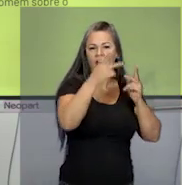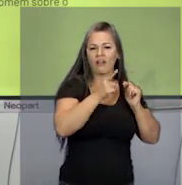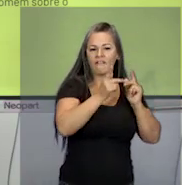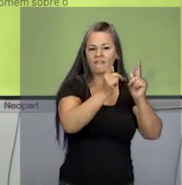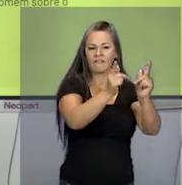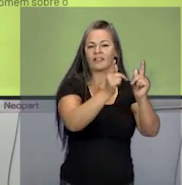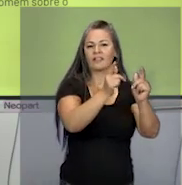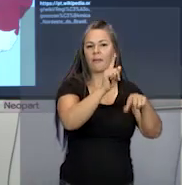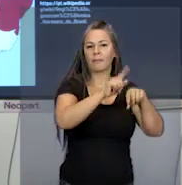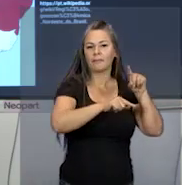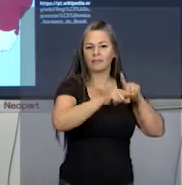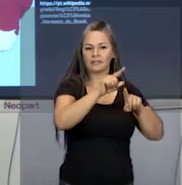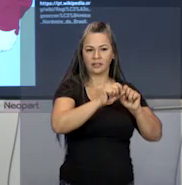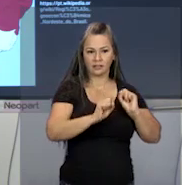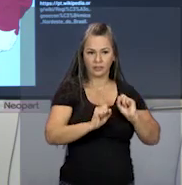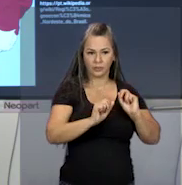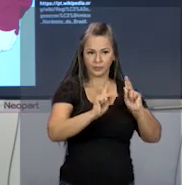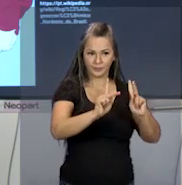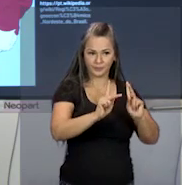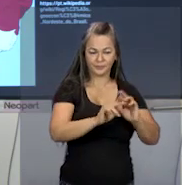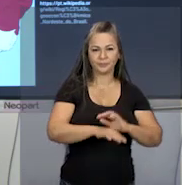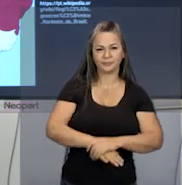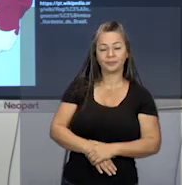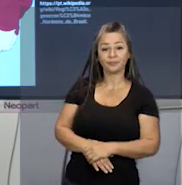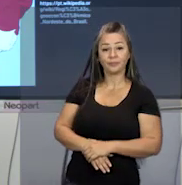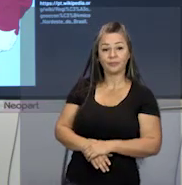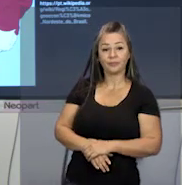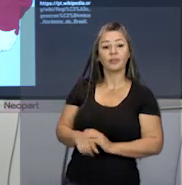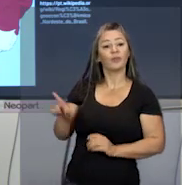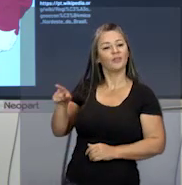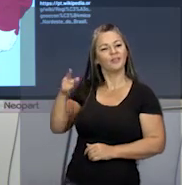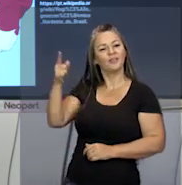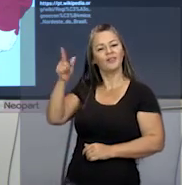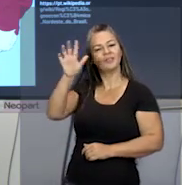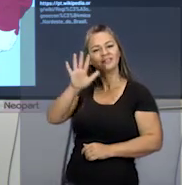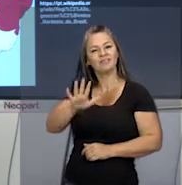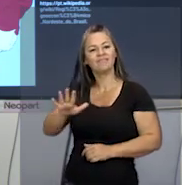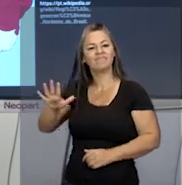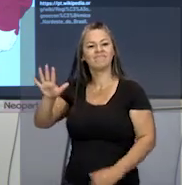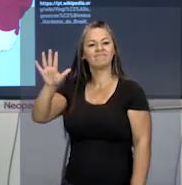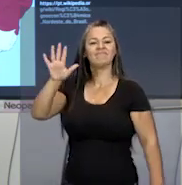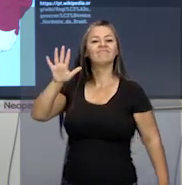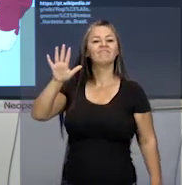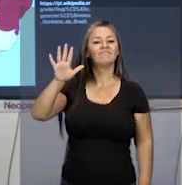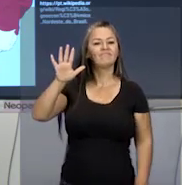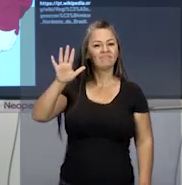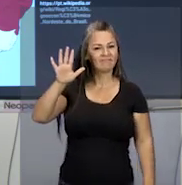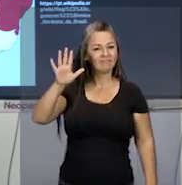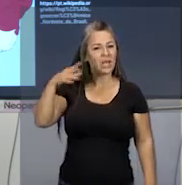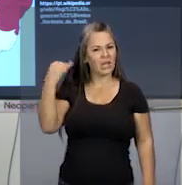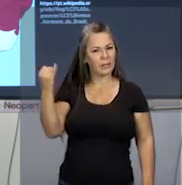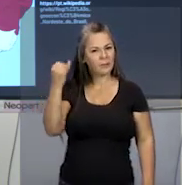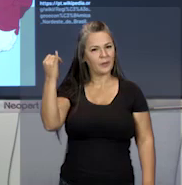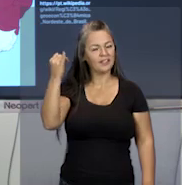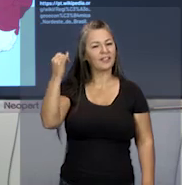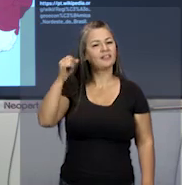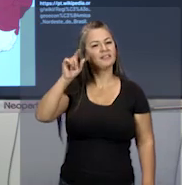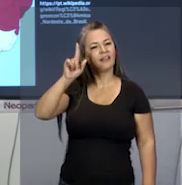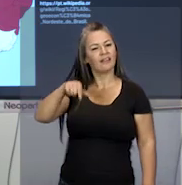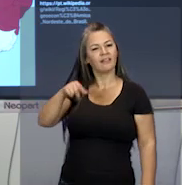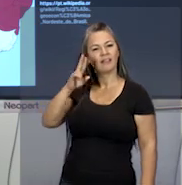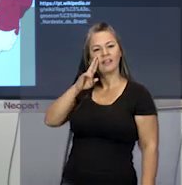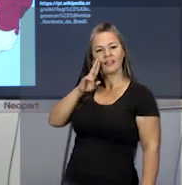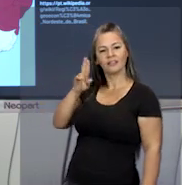aí à agropecuária. A outra região também importantíssima, de grande destaque, ou seja, é a região ali que a gente